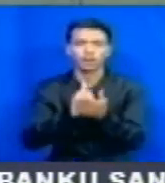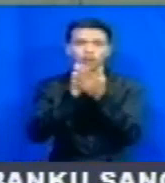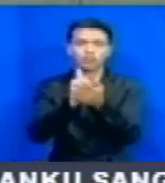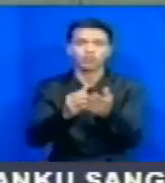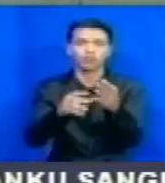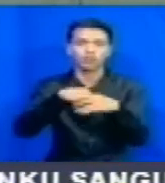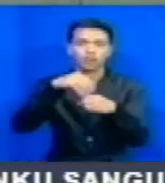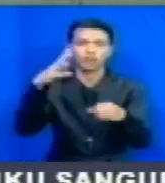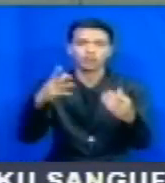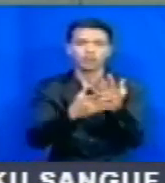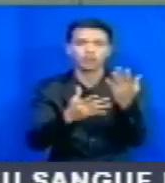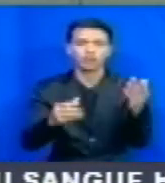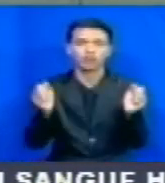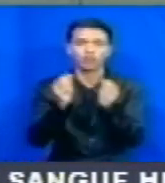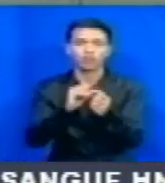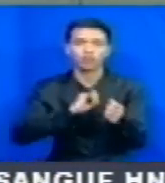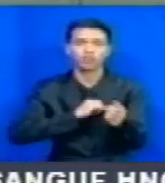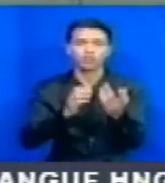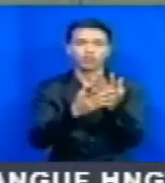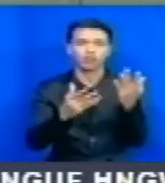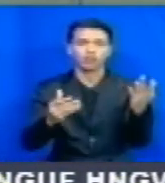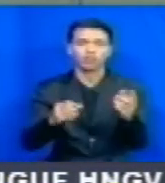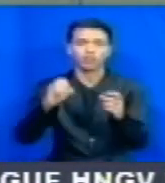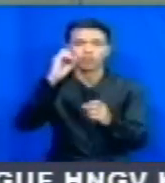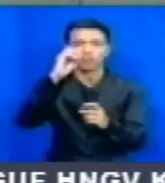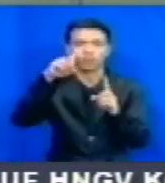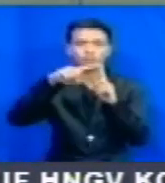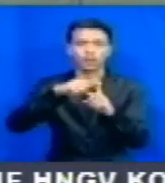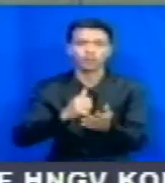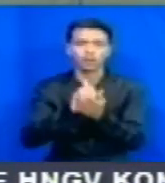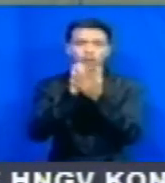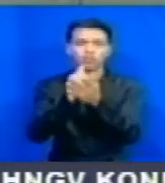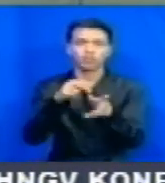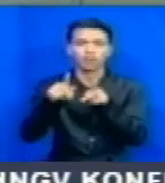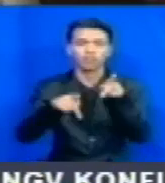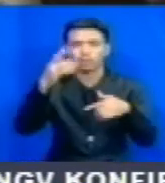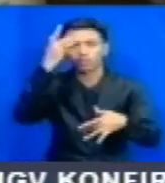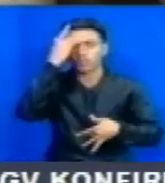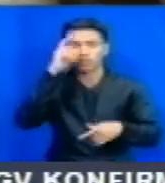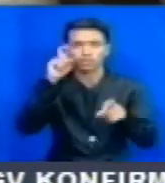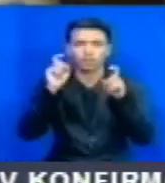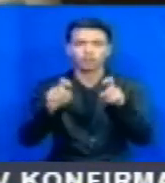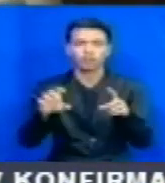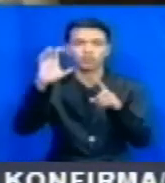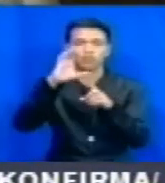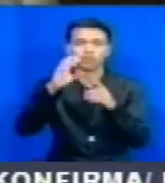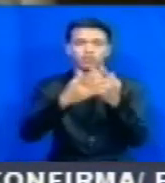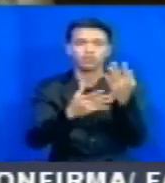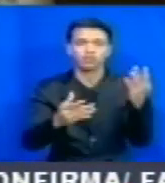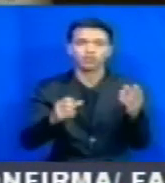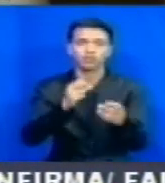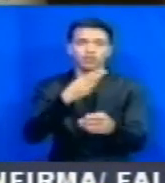de asairang, ho hani arang ne ben ma oples ho de ajuda ba paciente ne ben ma precisa. Chefe Unidade Banco